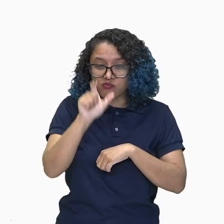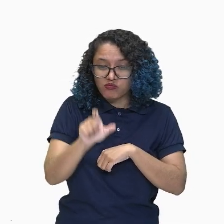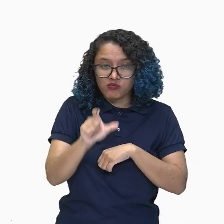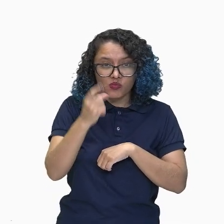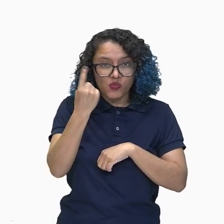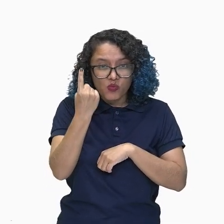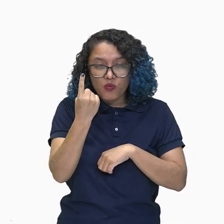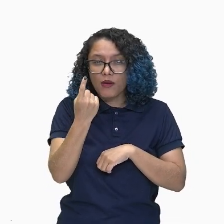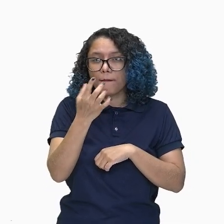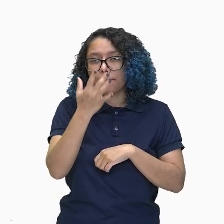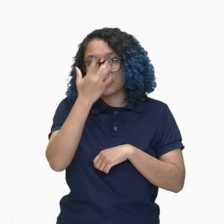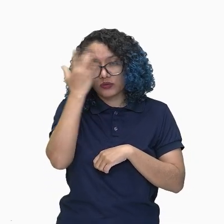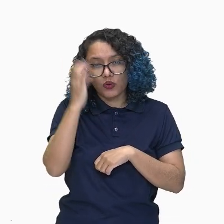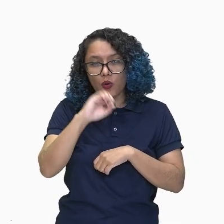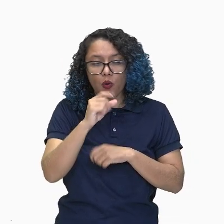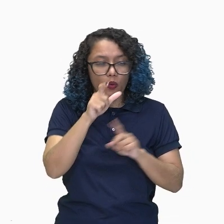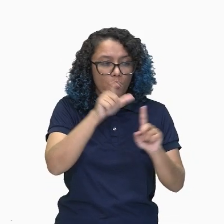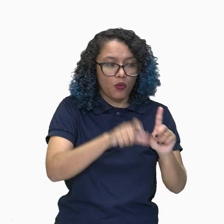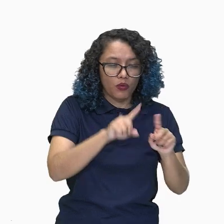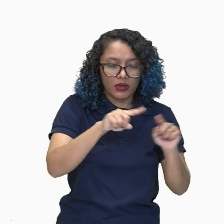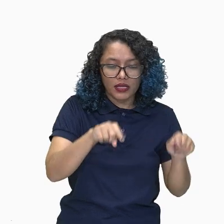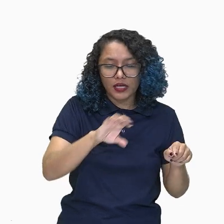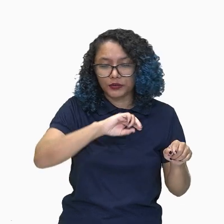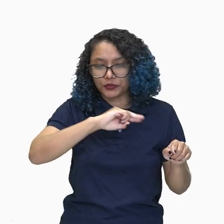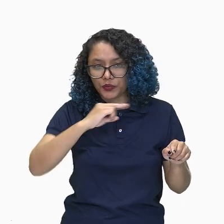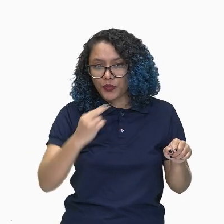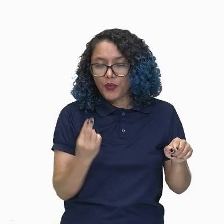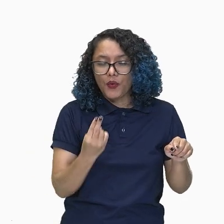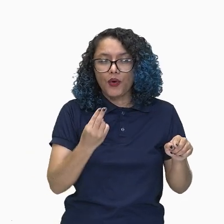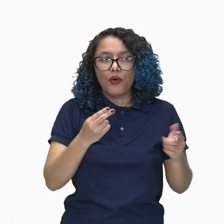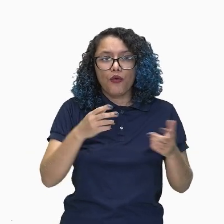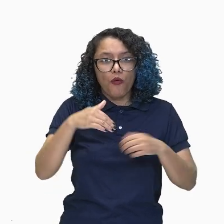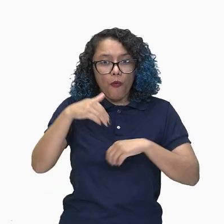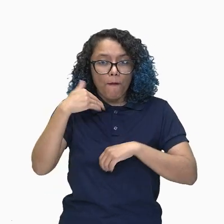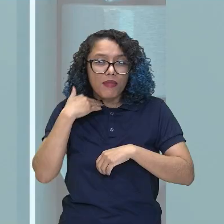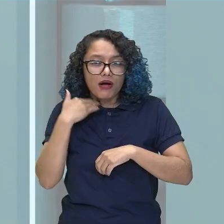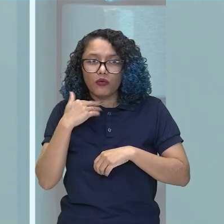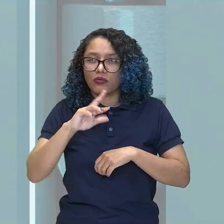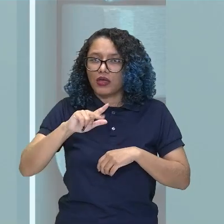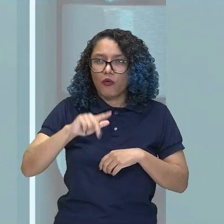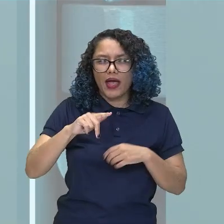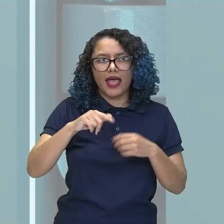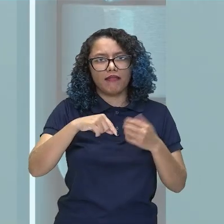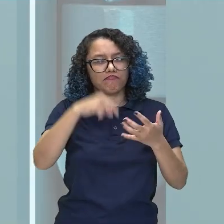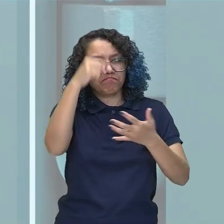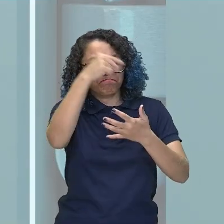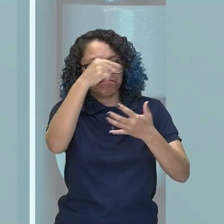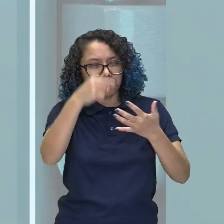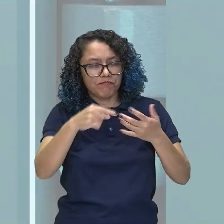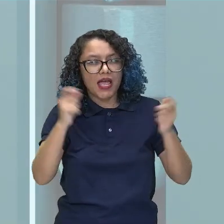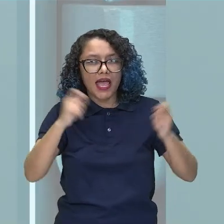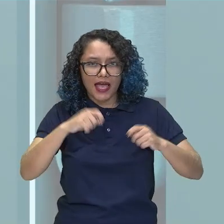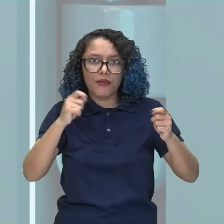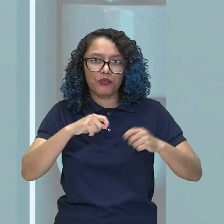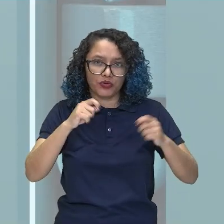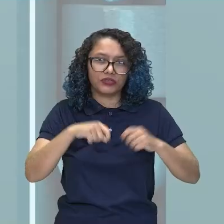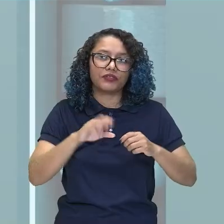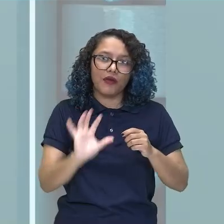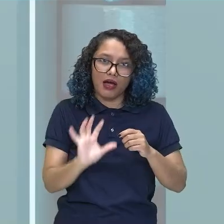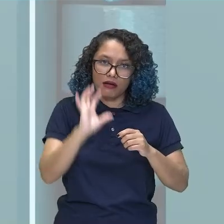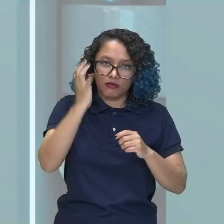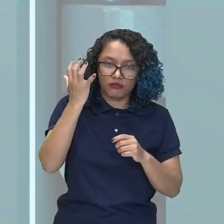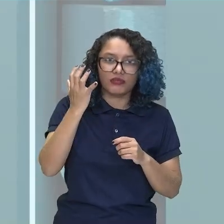o cliente ou só o banco que são culpados. Percebo que há uma série de fatores que podem levar a